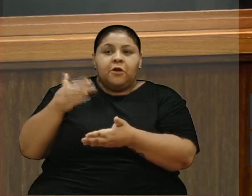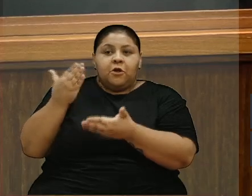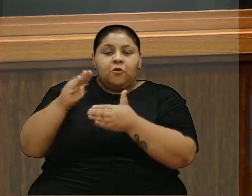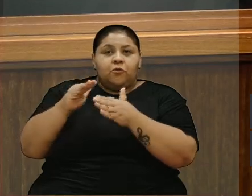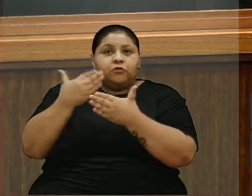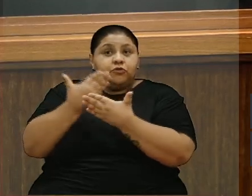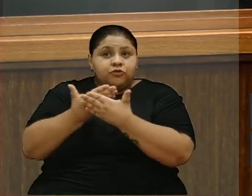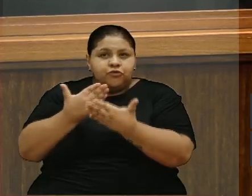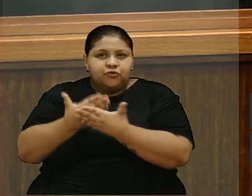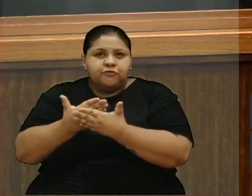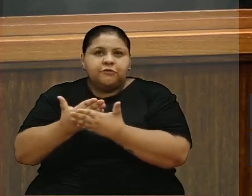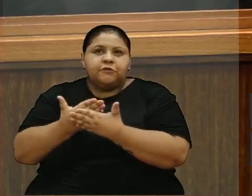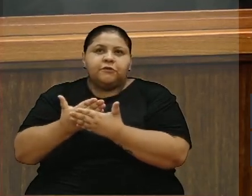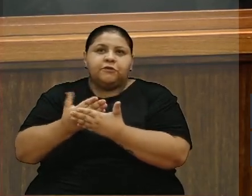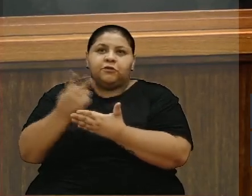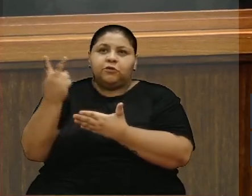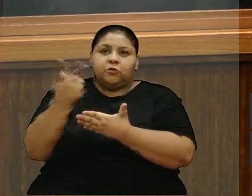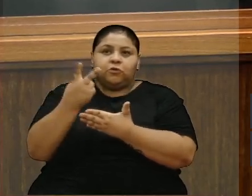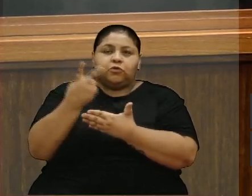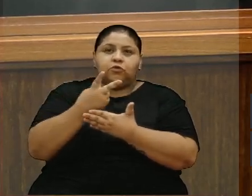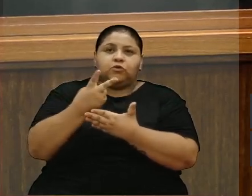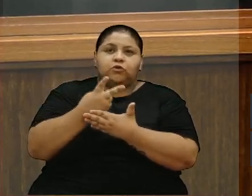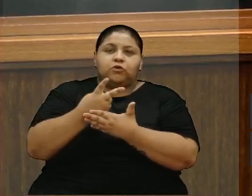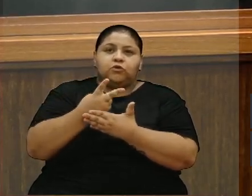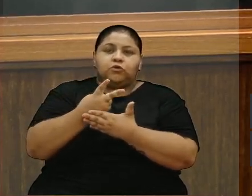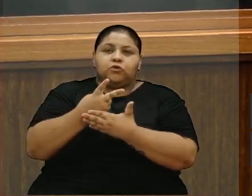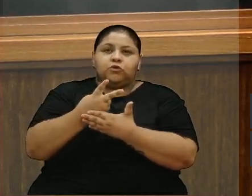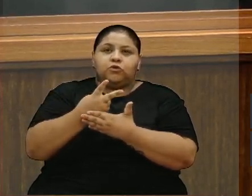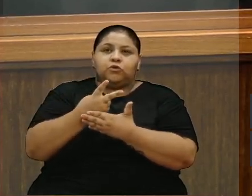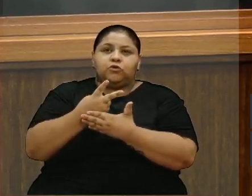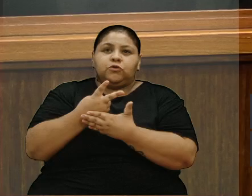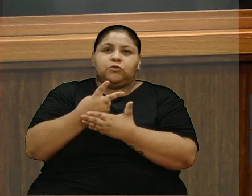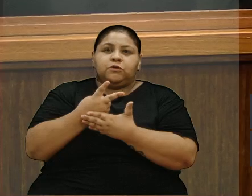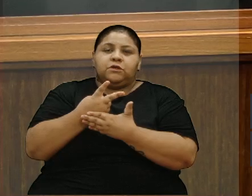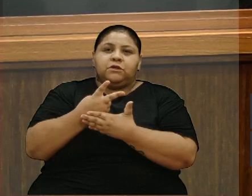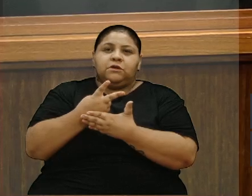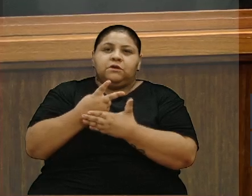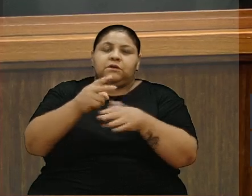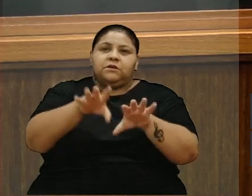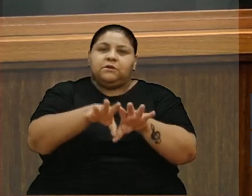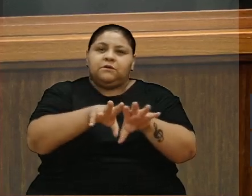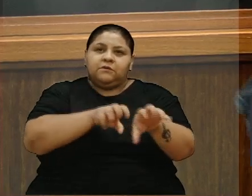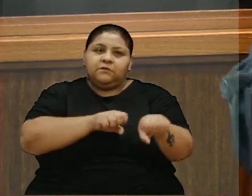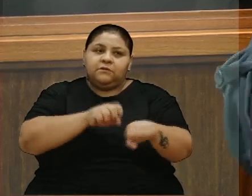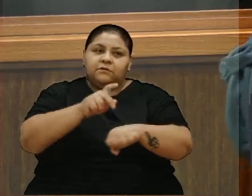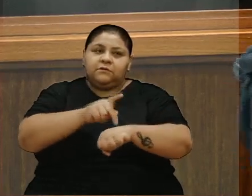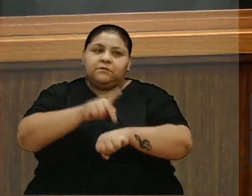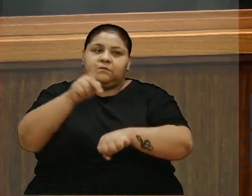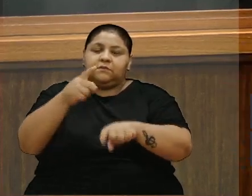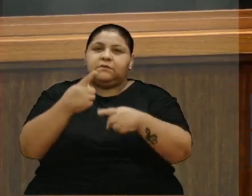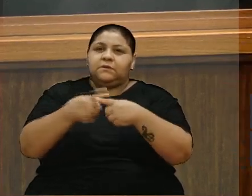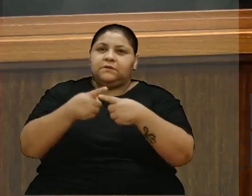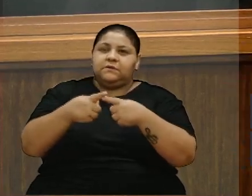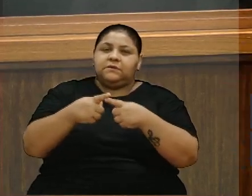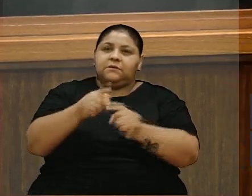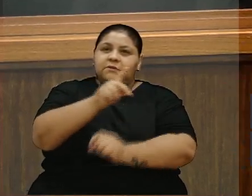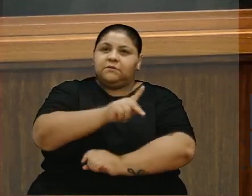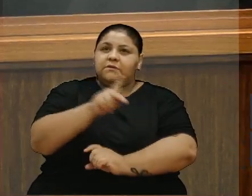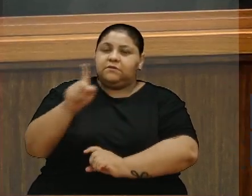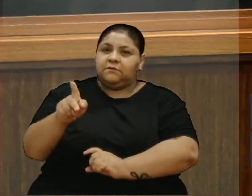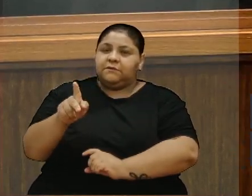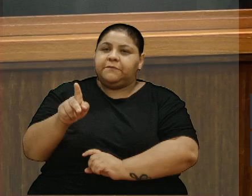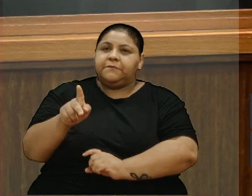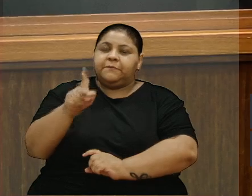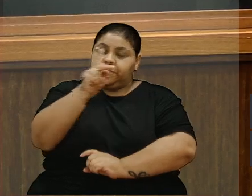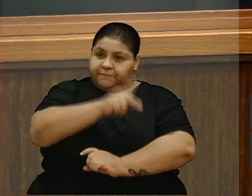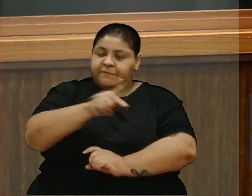lá, tanto os 2 de graduação como de pós, e também fui professora, tive a oportunidade de ser